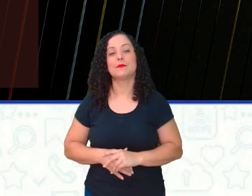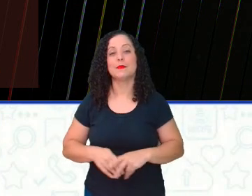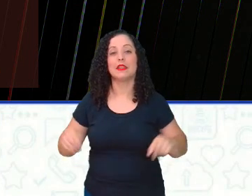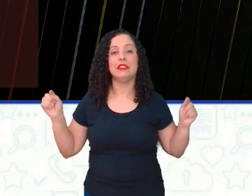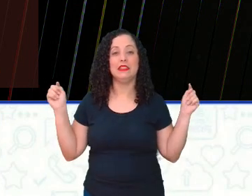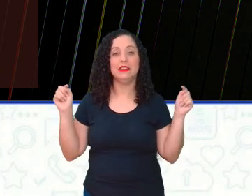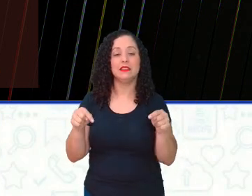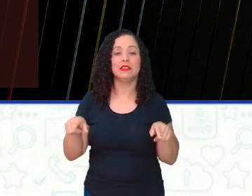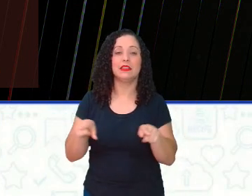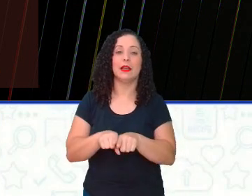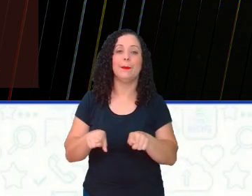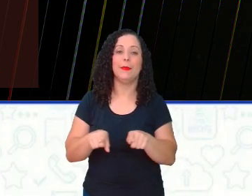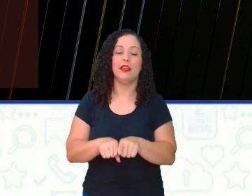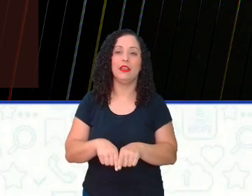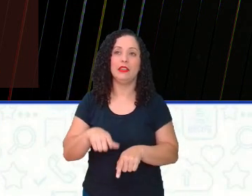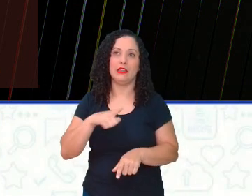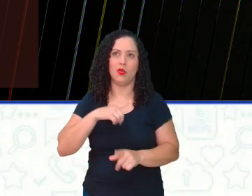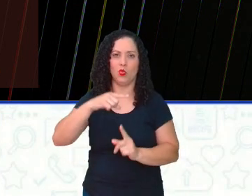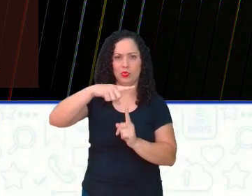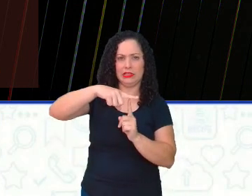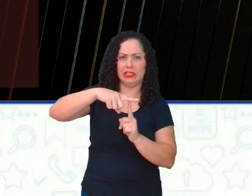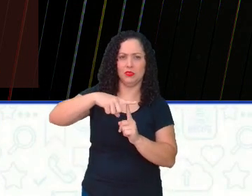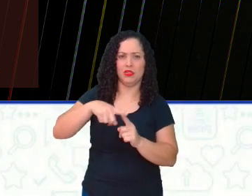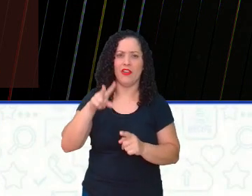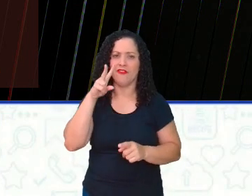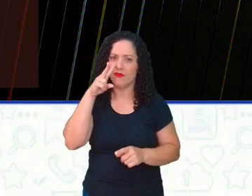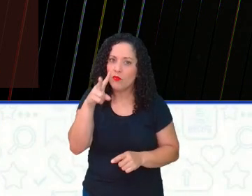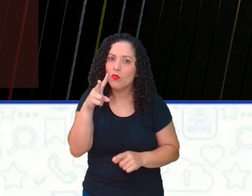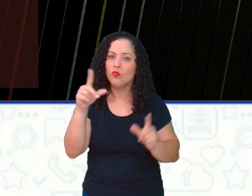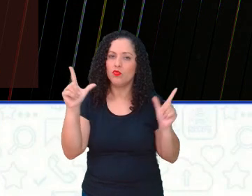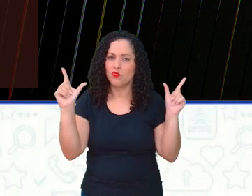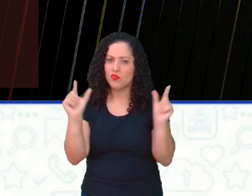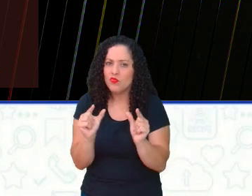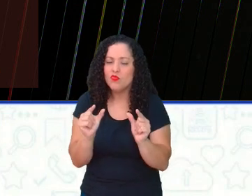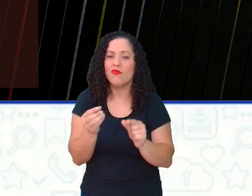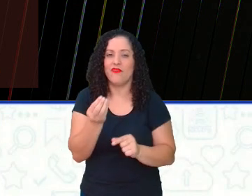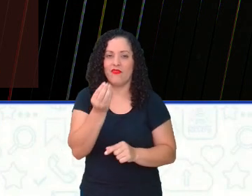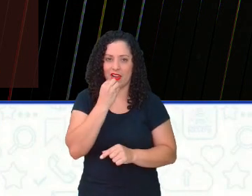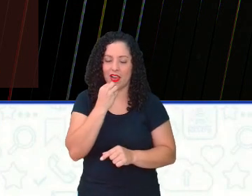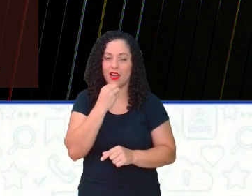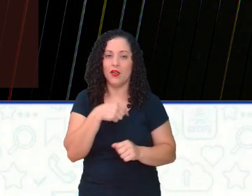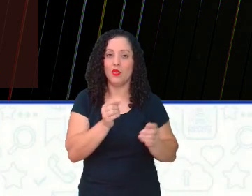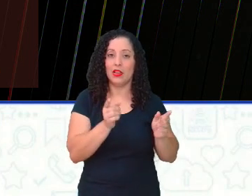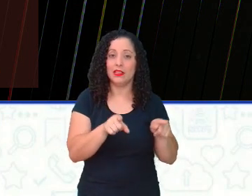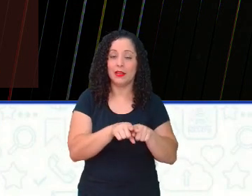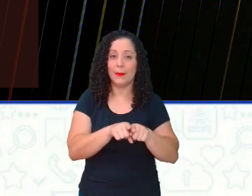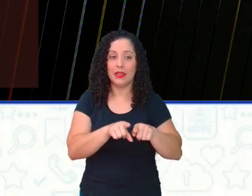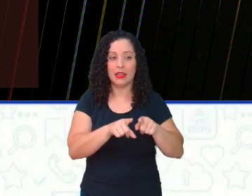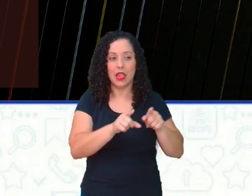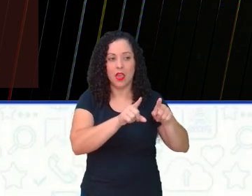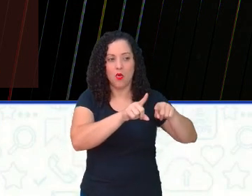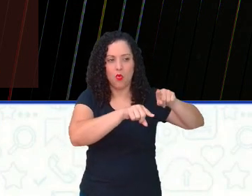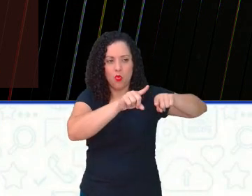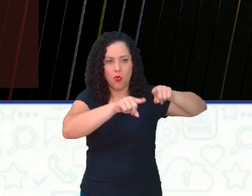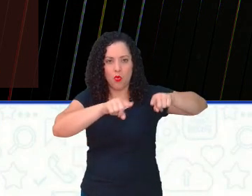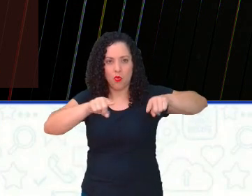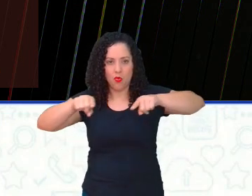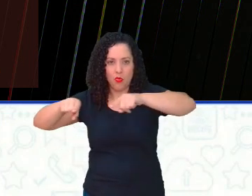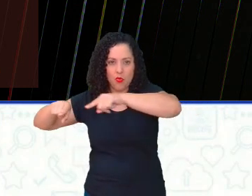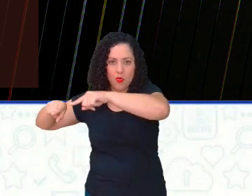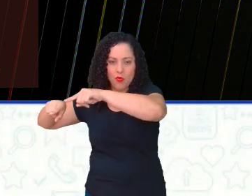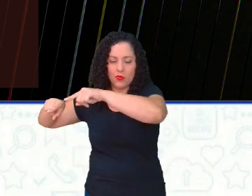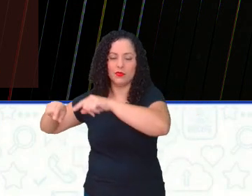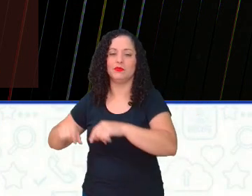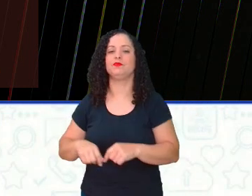e tamanho, né? Amplitude, frequência e também a coisa da duração. A gente viu isso nas